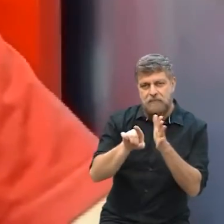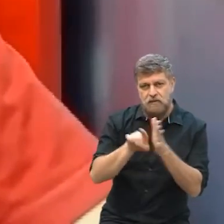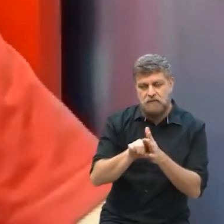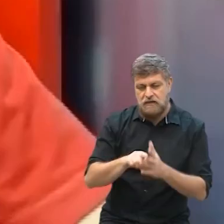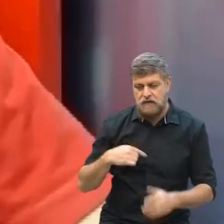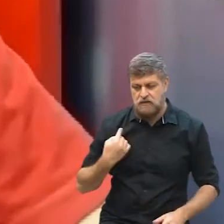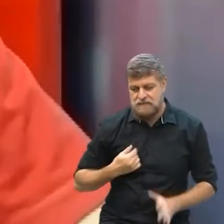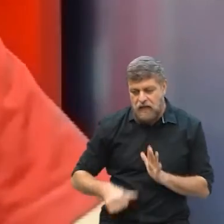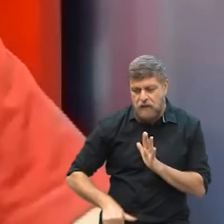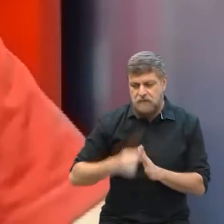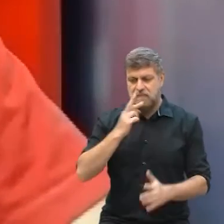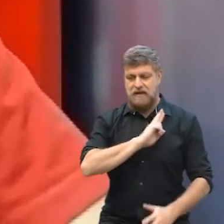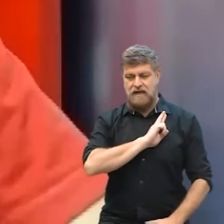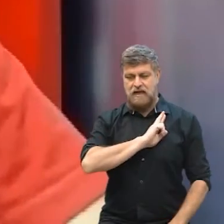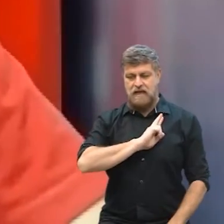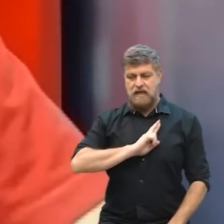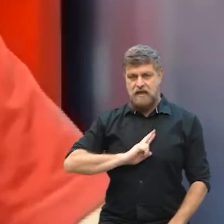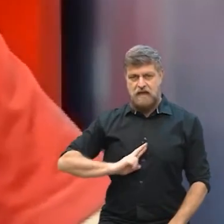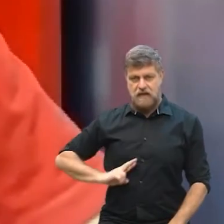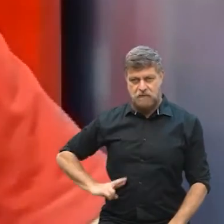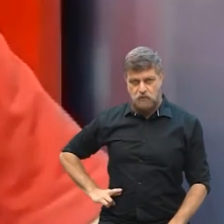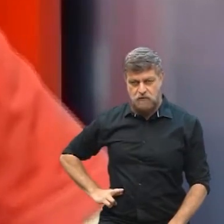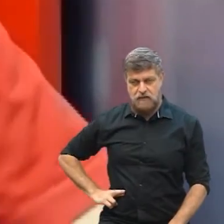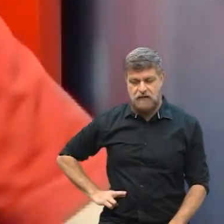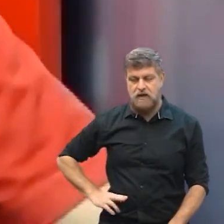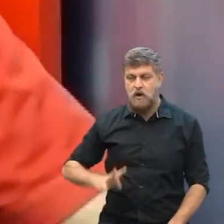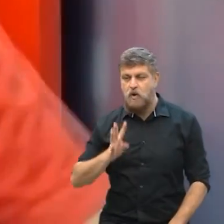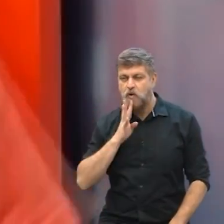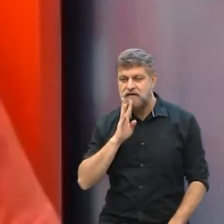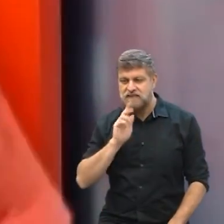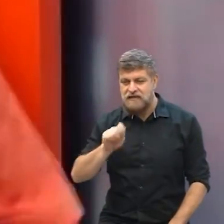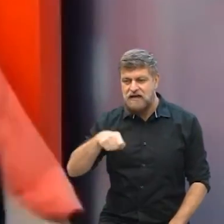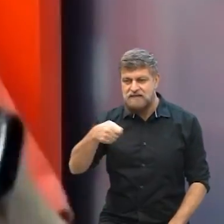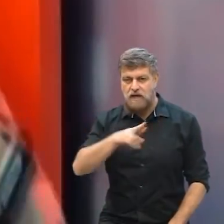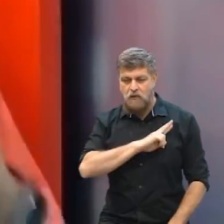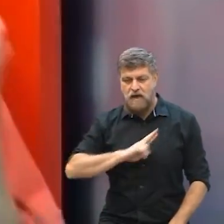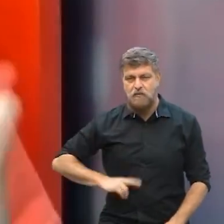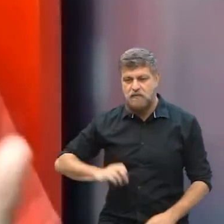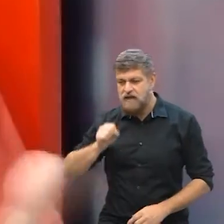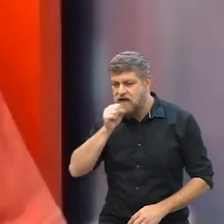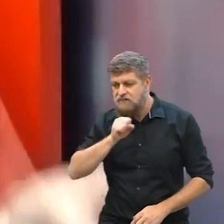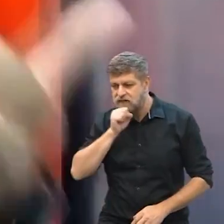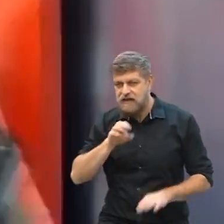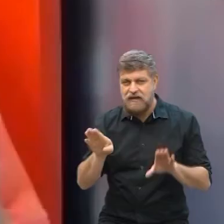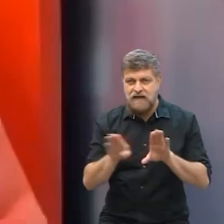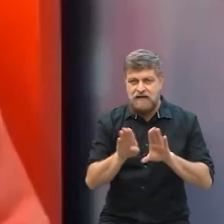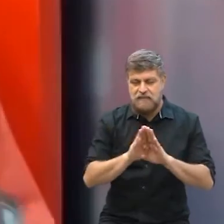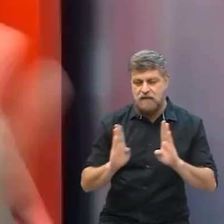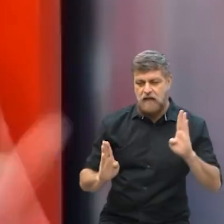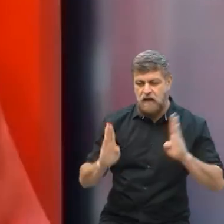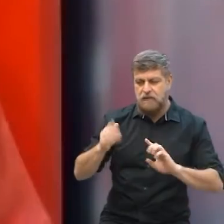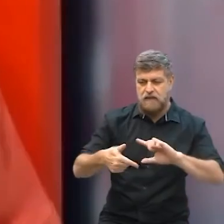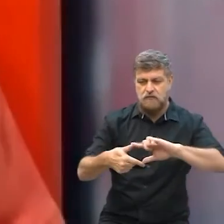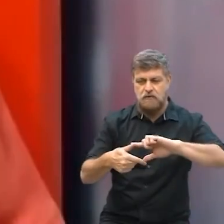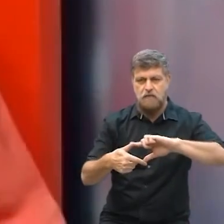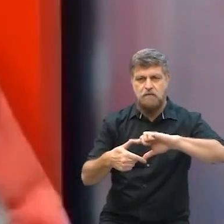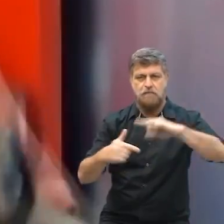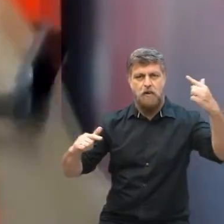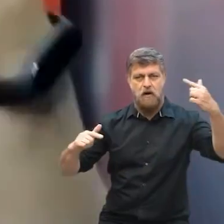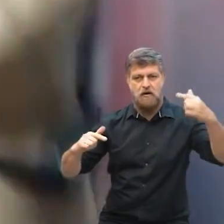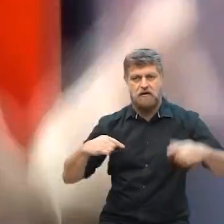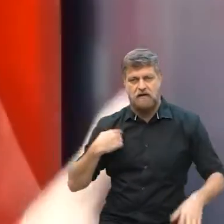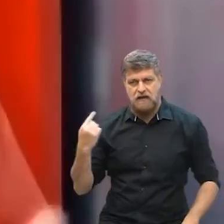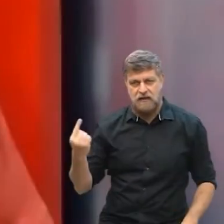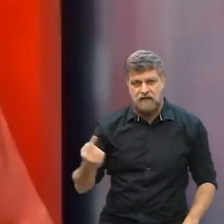Primeira República, conhecida como República Velha. Também encontramos algumas questões do nosso período liberal ali, da